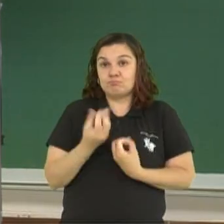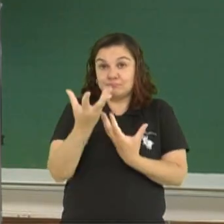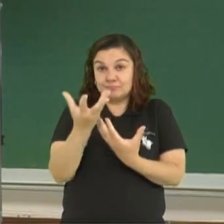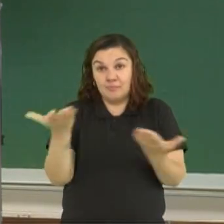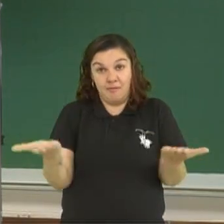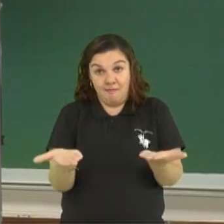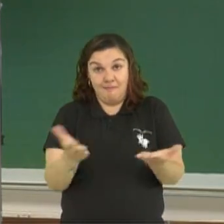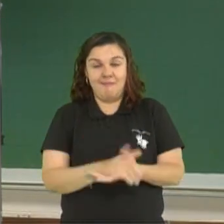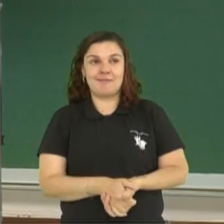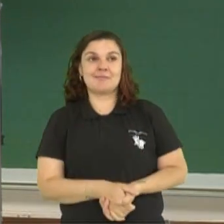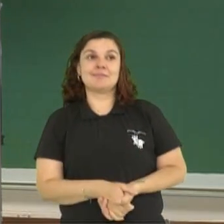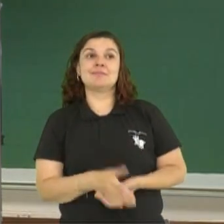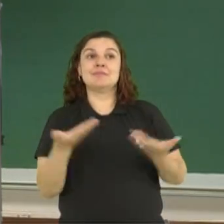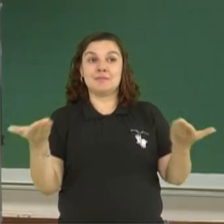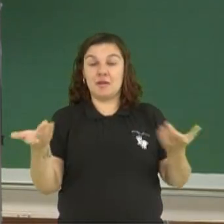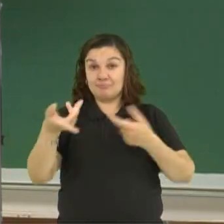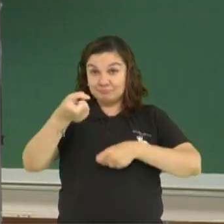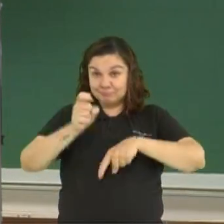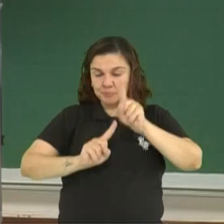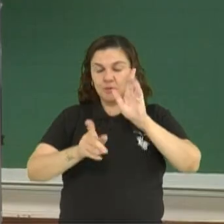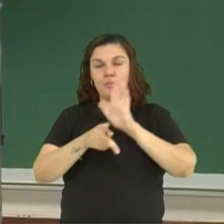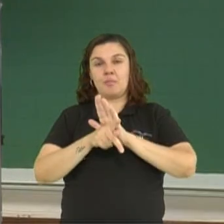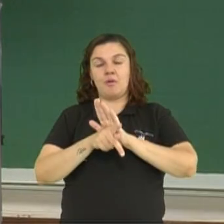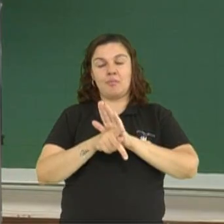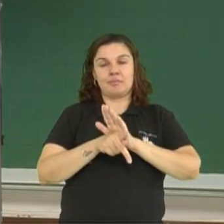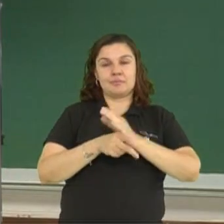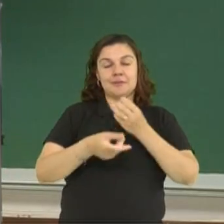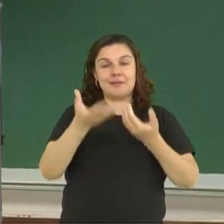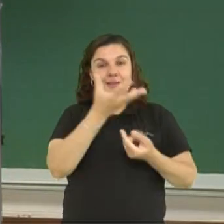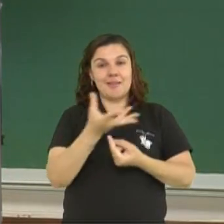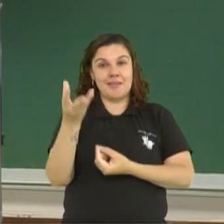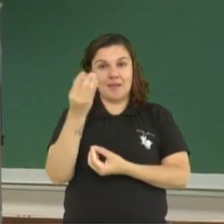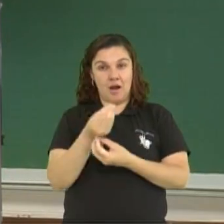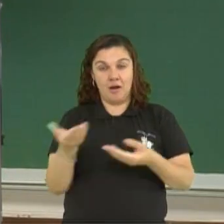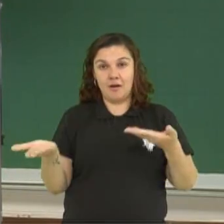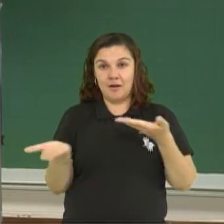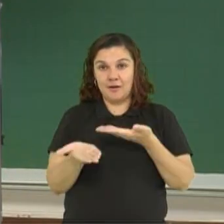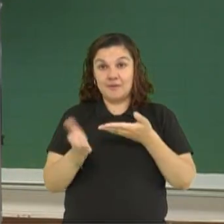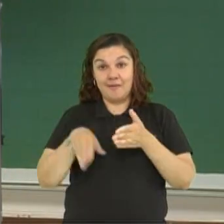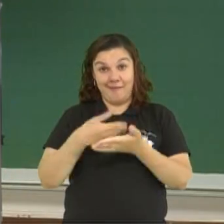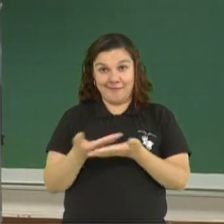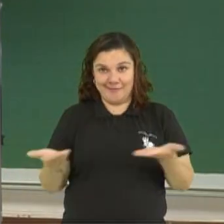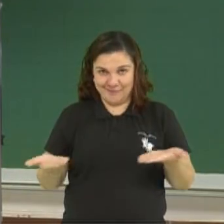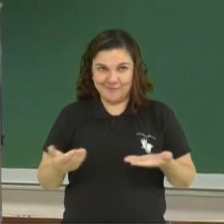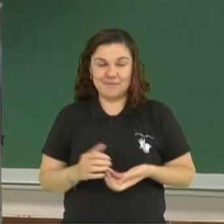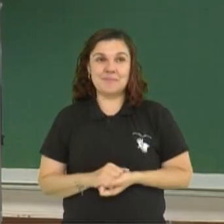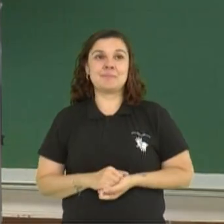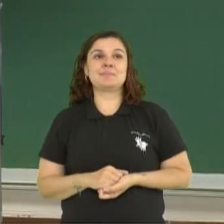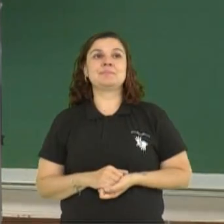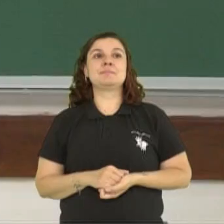forte do que antes. Então, essa é a evolução da arte na Idade Contemporânea que nós temos esse embrião até hoje.